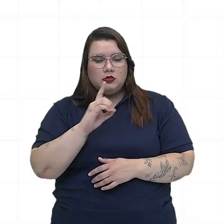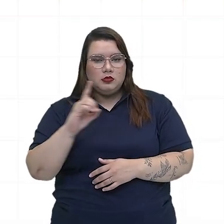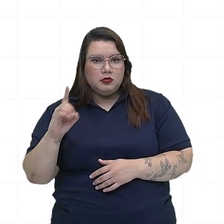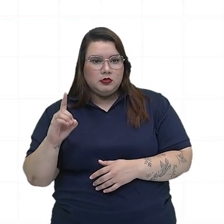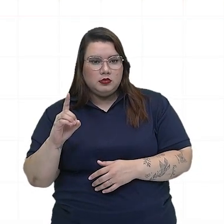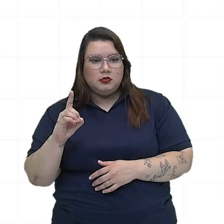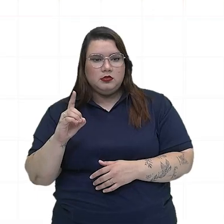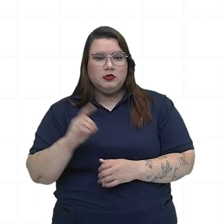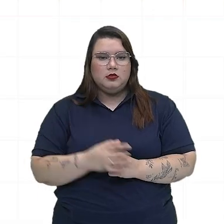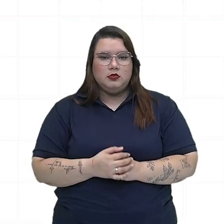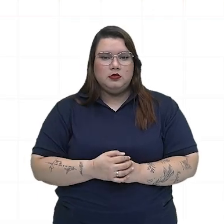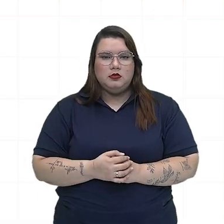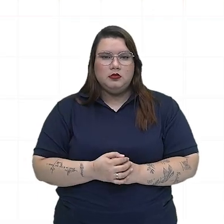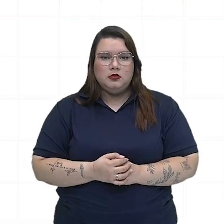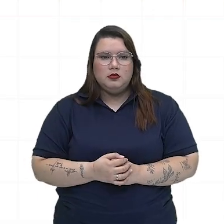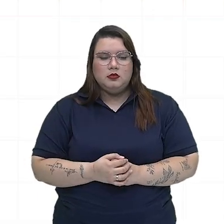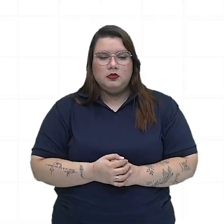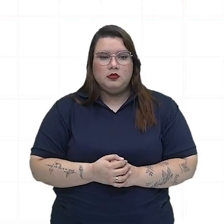29,53 dias.